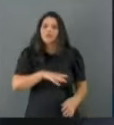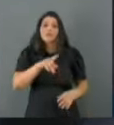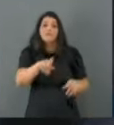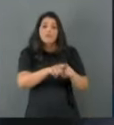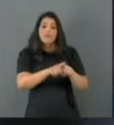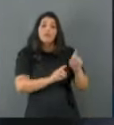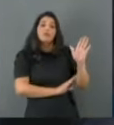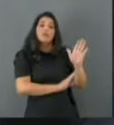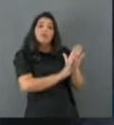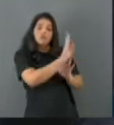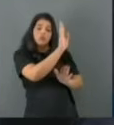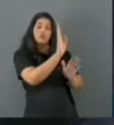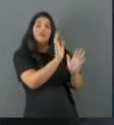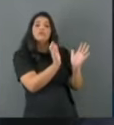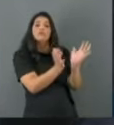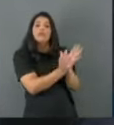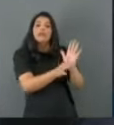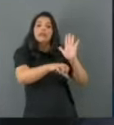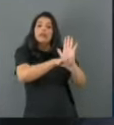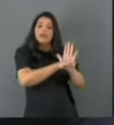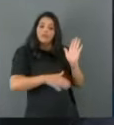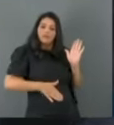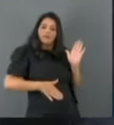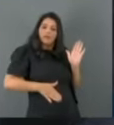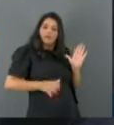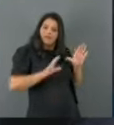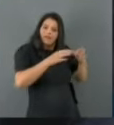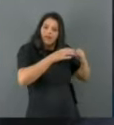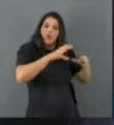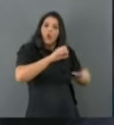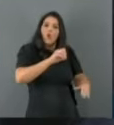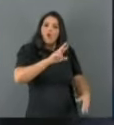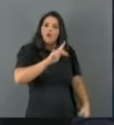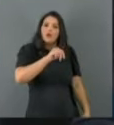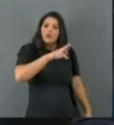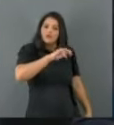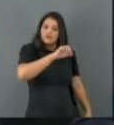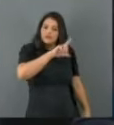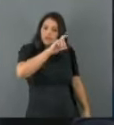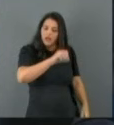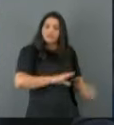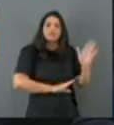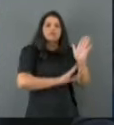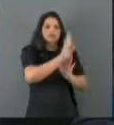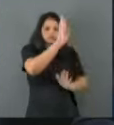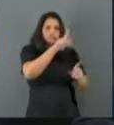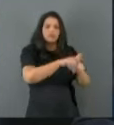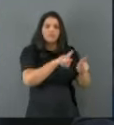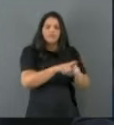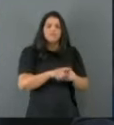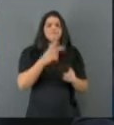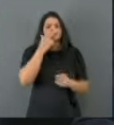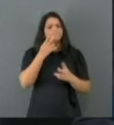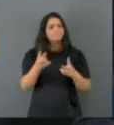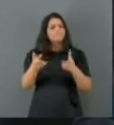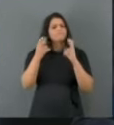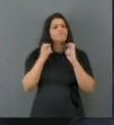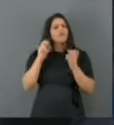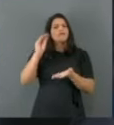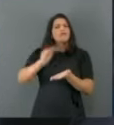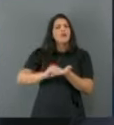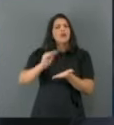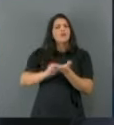crime organizado. E do outro lado, ministro, há uma certa percepção, com todo respeito, de que faltam